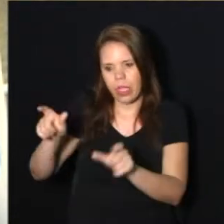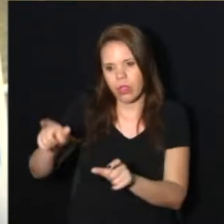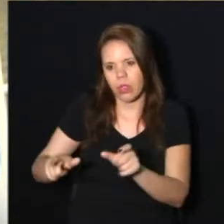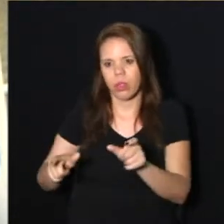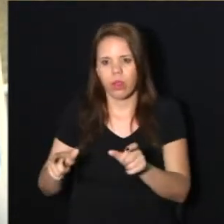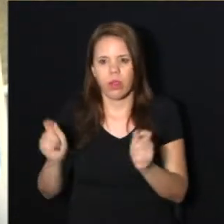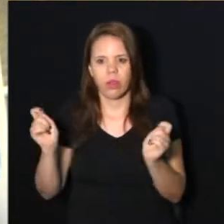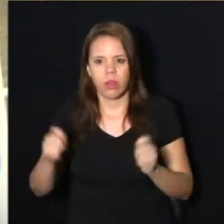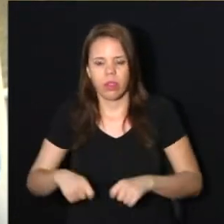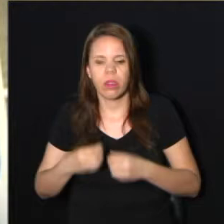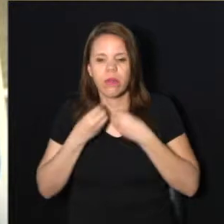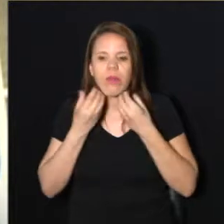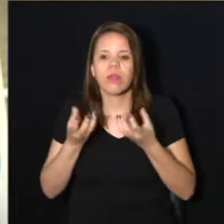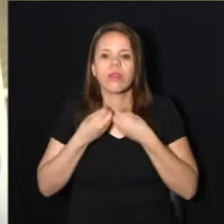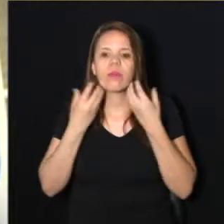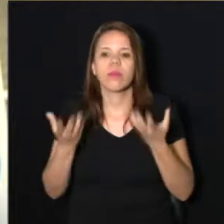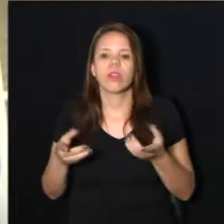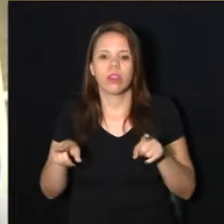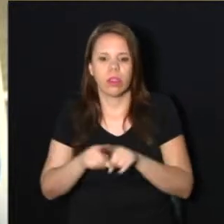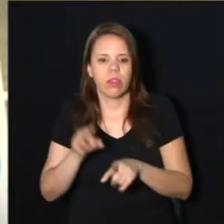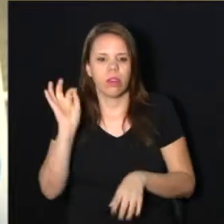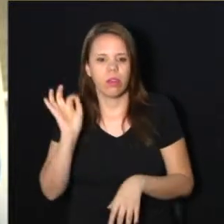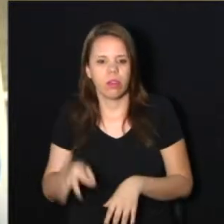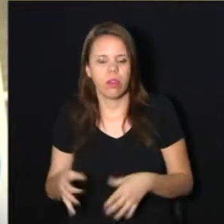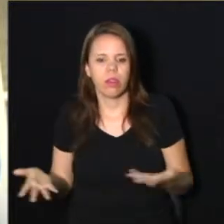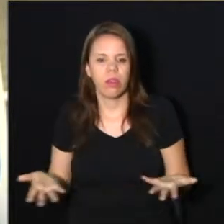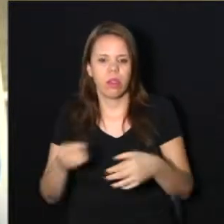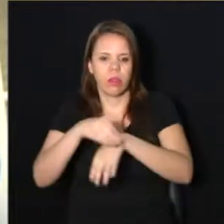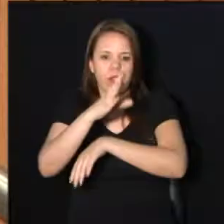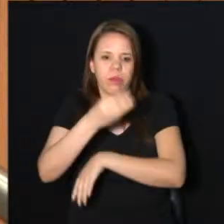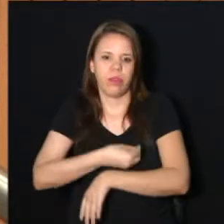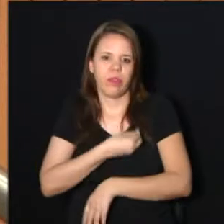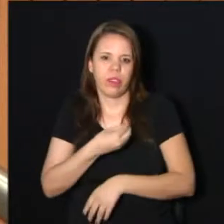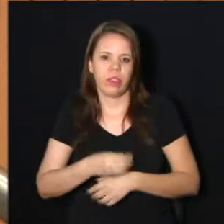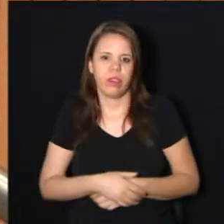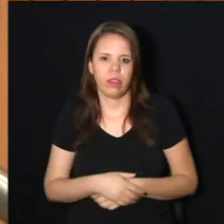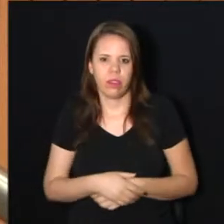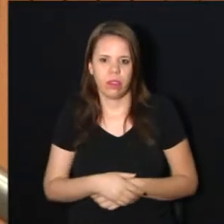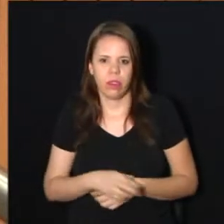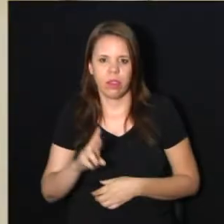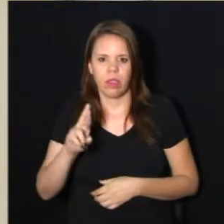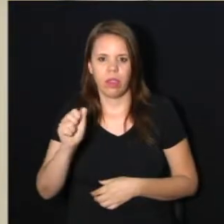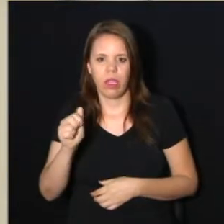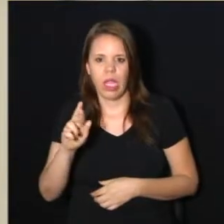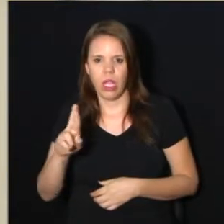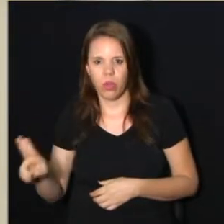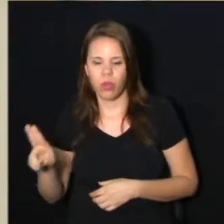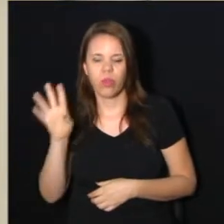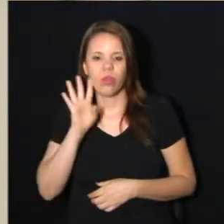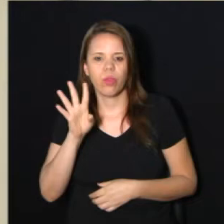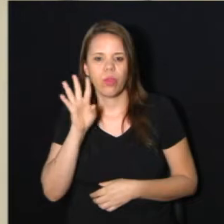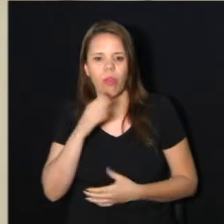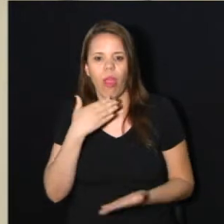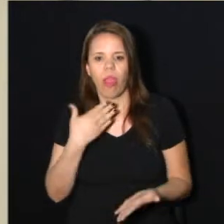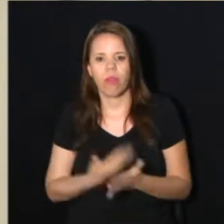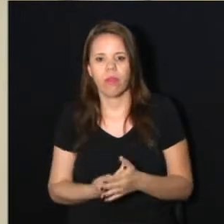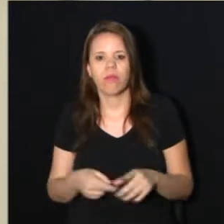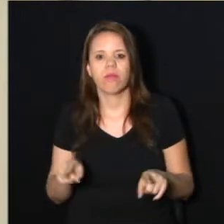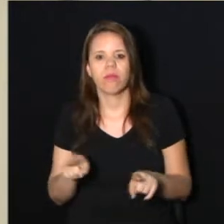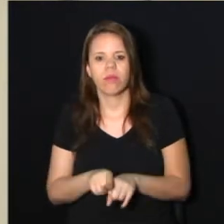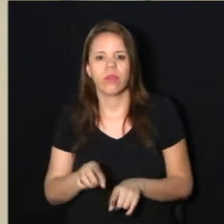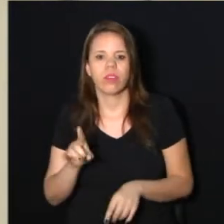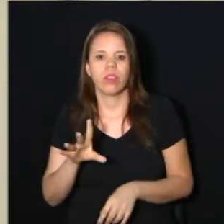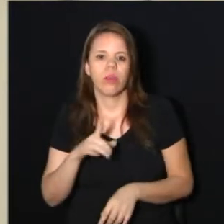você poder se expressar e com certeza eu vou levar isso pro resto da minha vida. E para Haru, então... É muito legal ter não